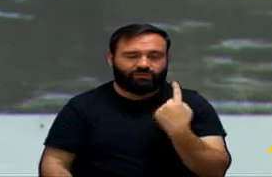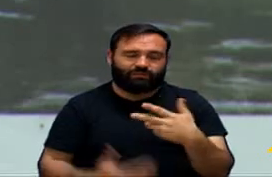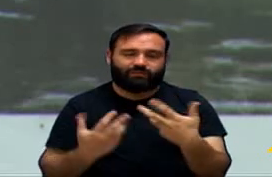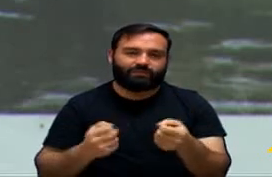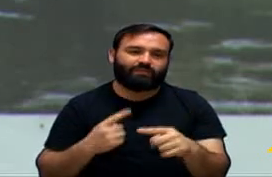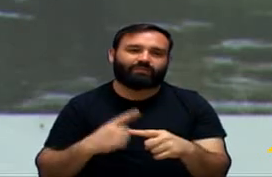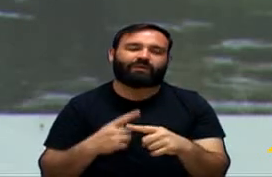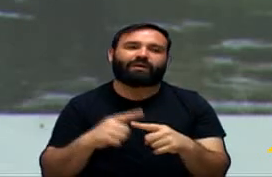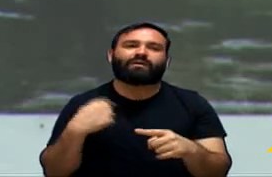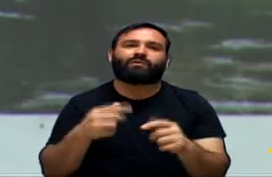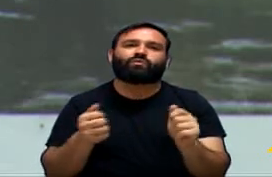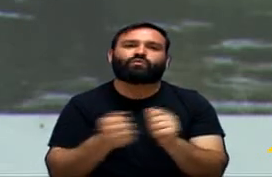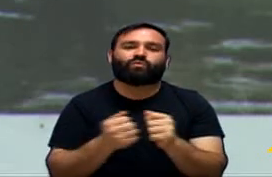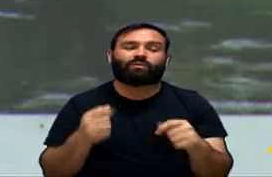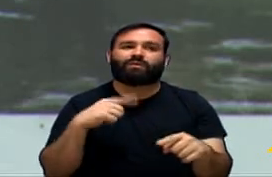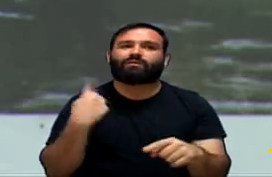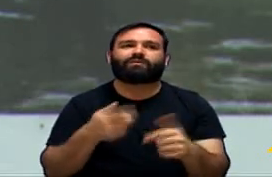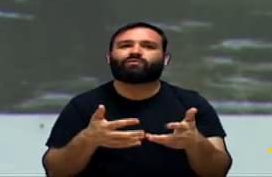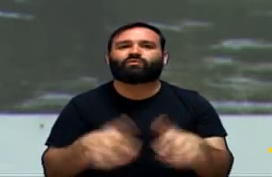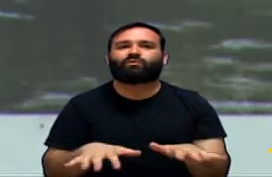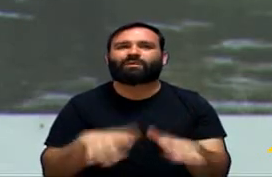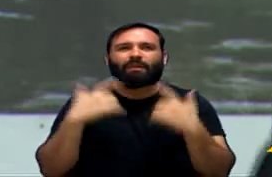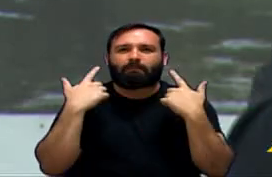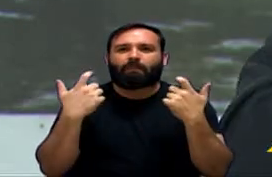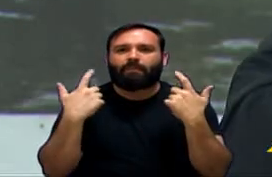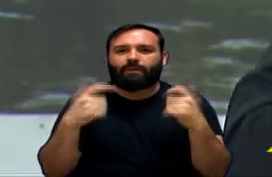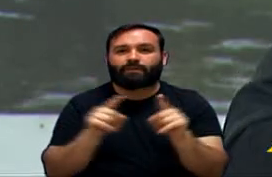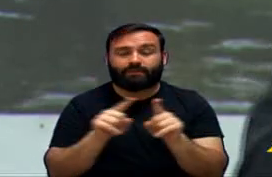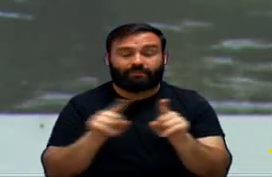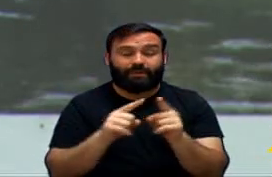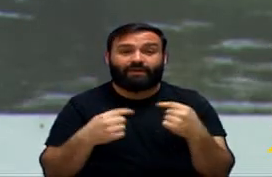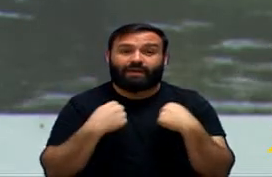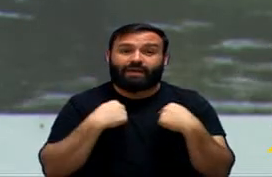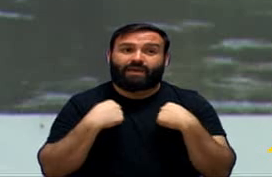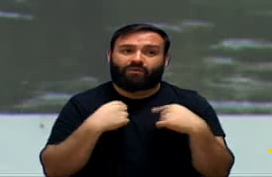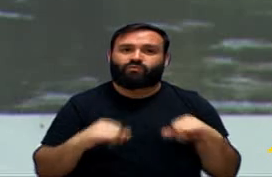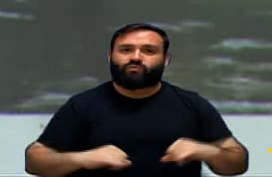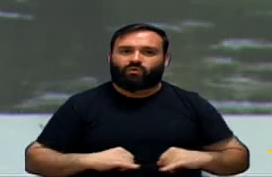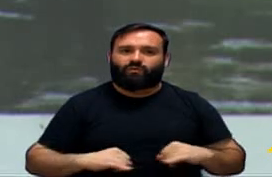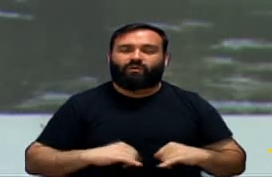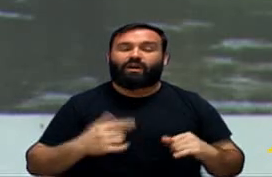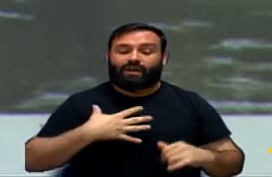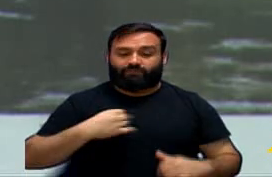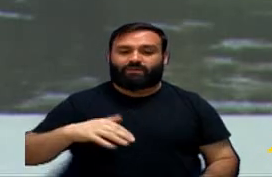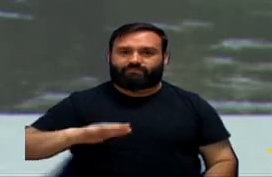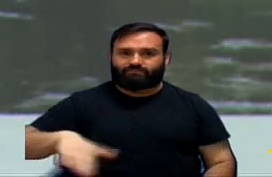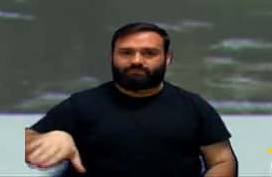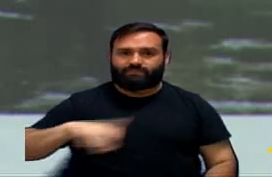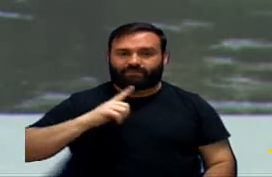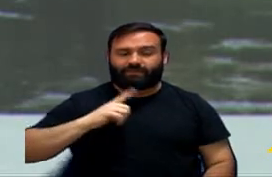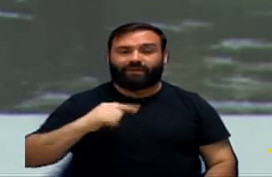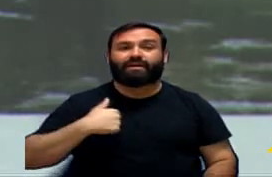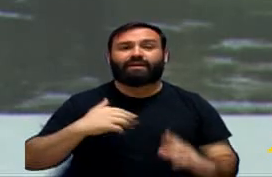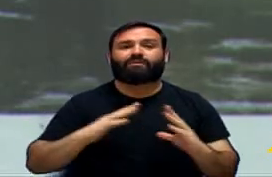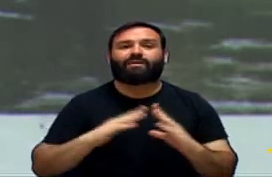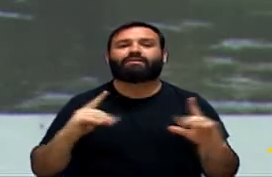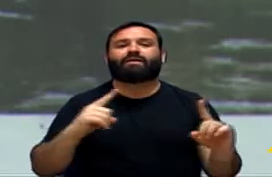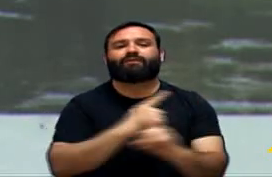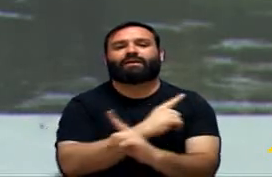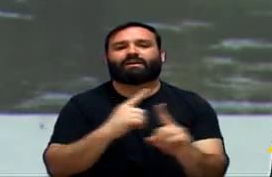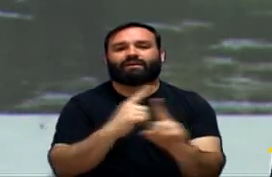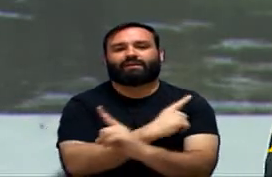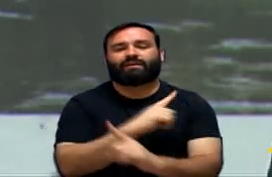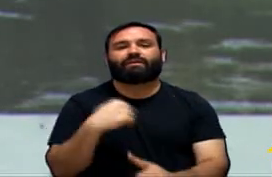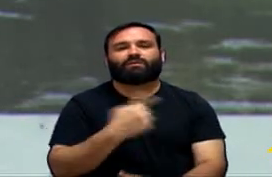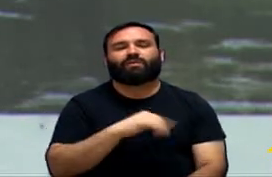causa nós estamos em conjunto nós não queremos esses barulhos Inclusive eu sofro com esses barulhos eu tenho filha pequena em casa eu moro numa avenida